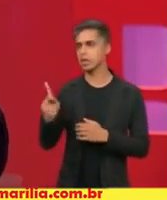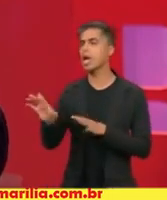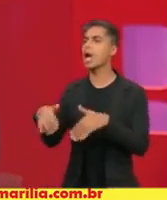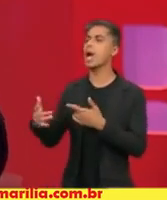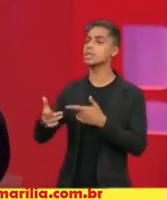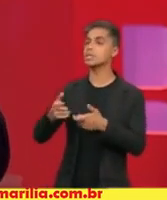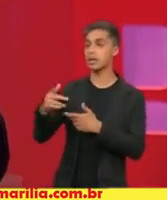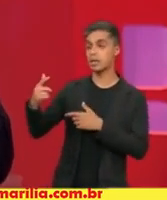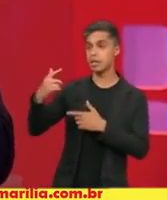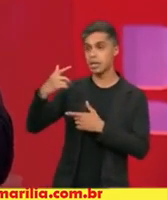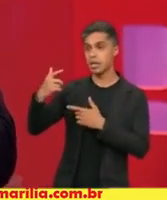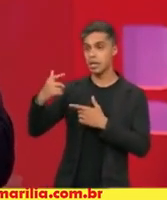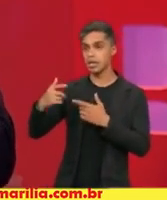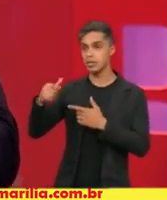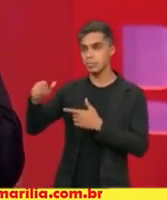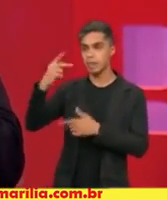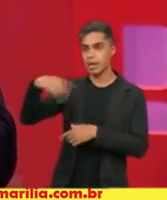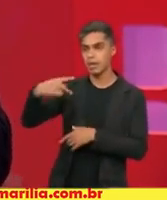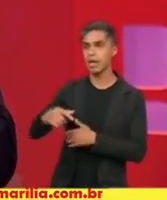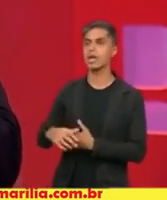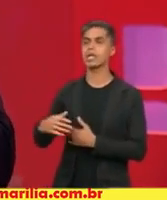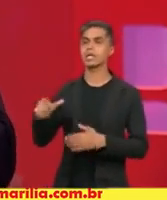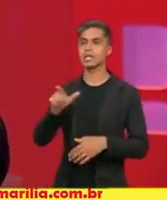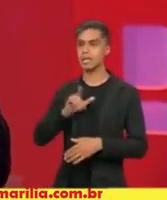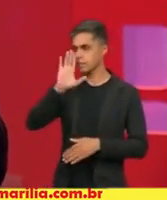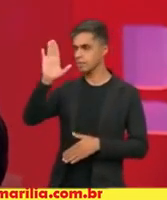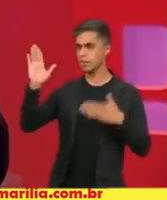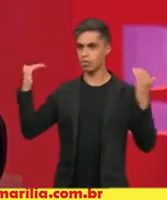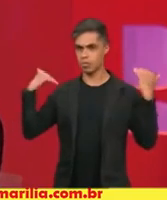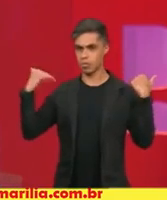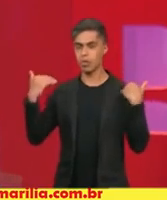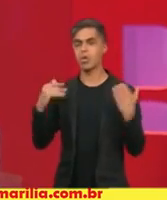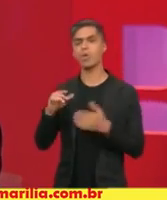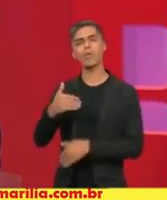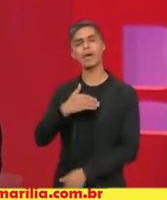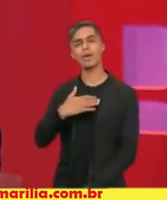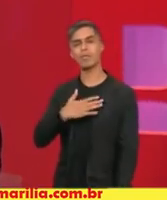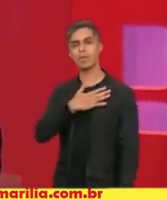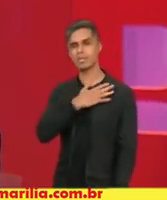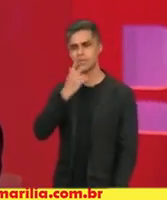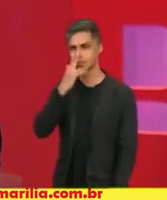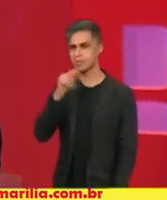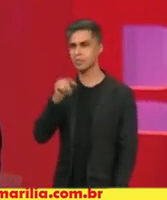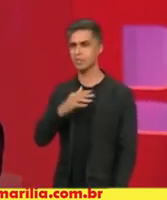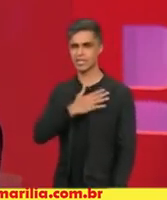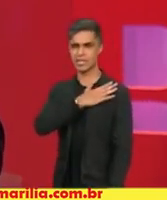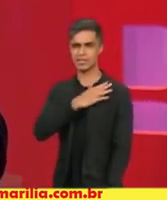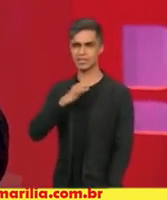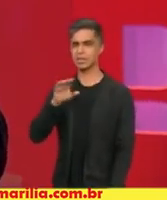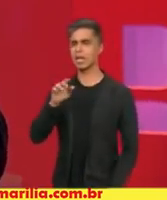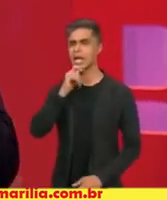Império era a Marinha, né? Por conta da Marinha Portuguesa, né? Tem o Exército era meio patinho feio das Forças Armadas na época,